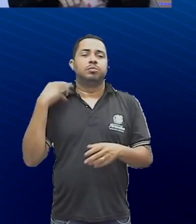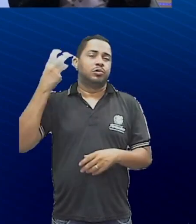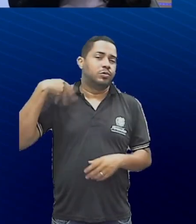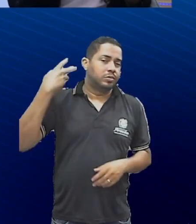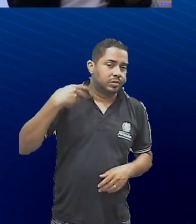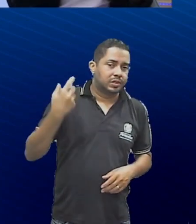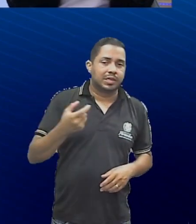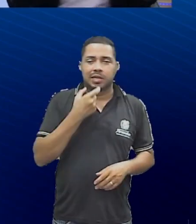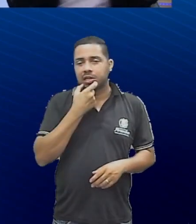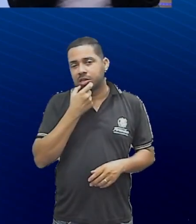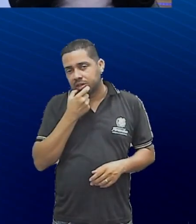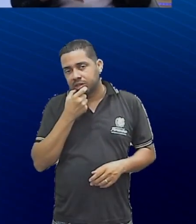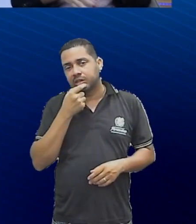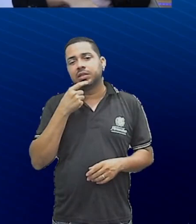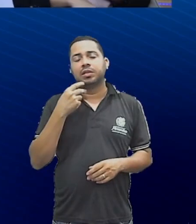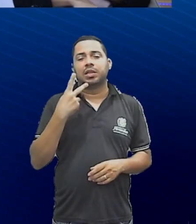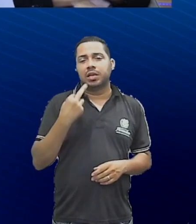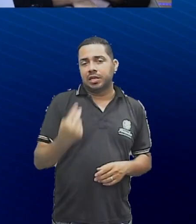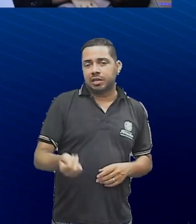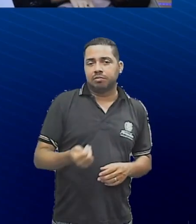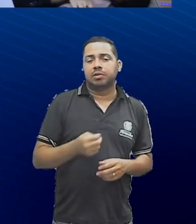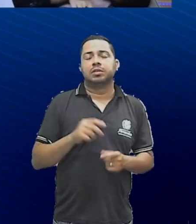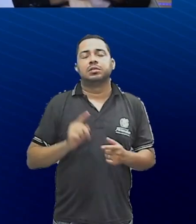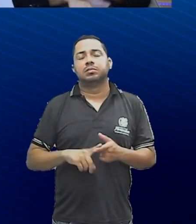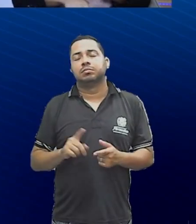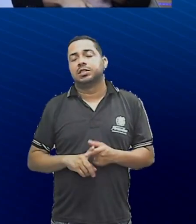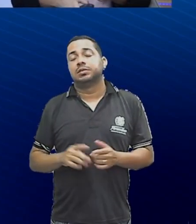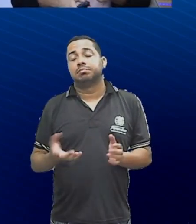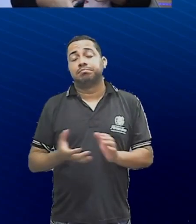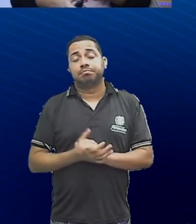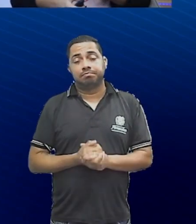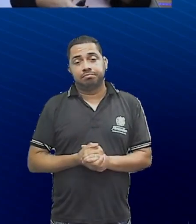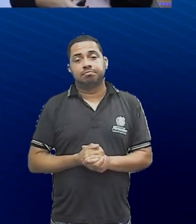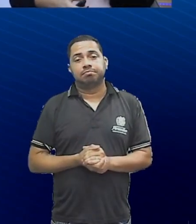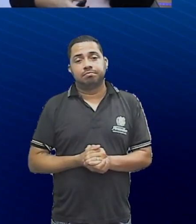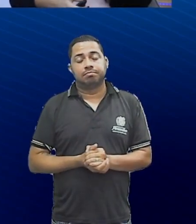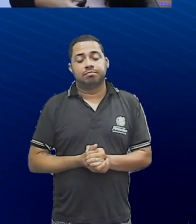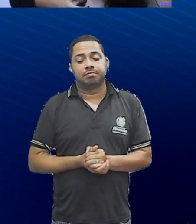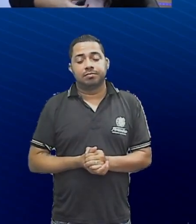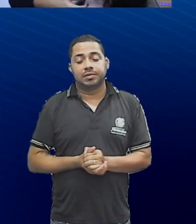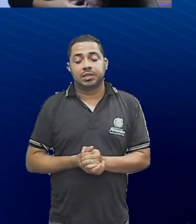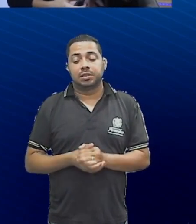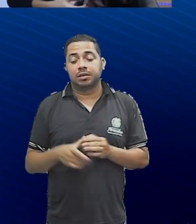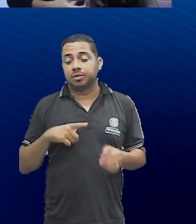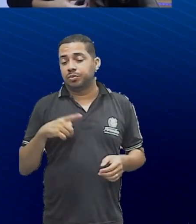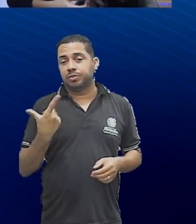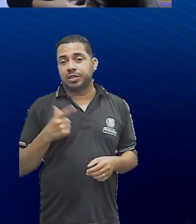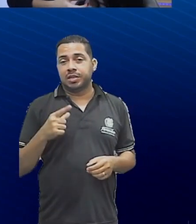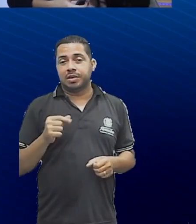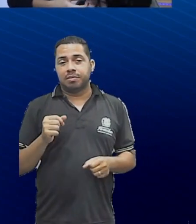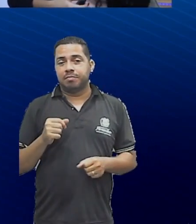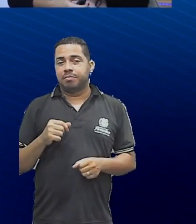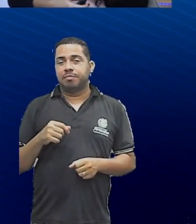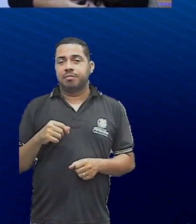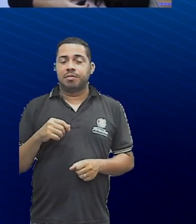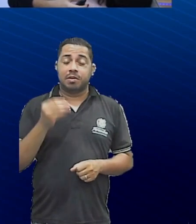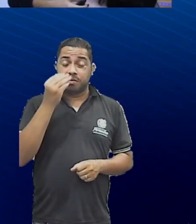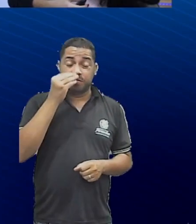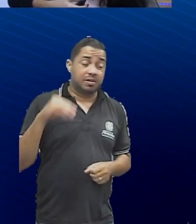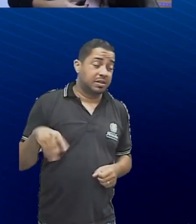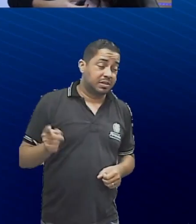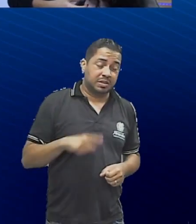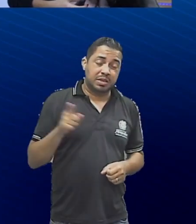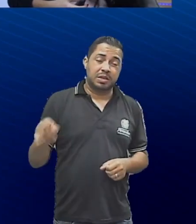de inglês, idiomas como um todo. Então, é algo que não está saturado, porque algumas pessoas dizem, o